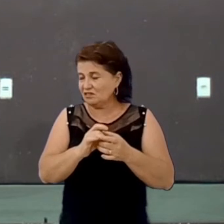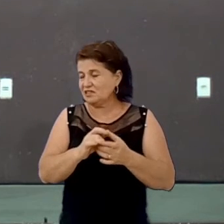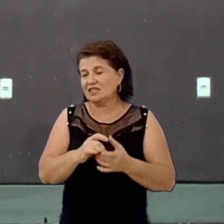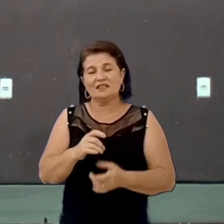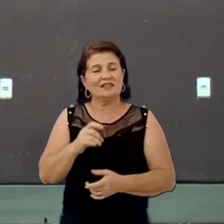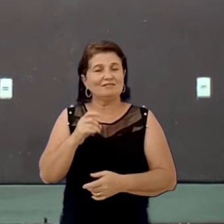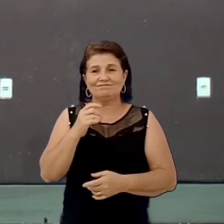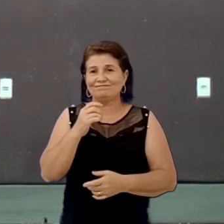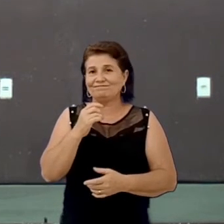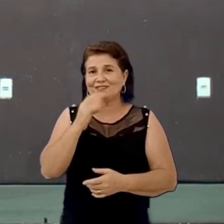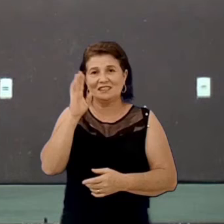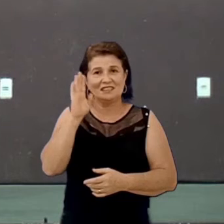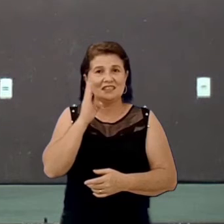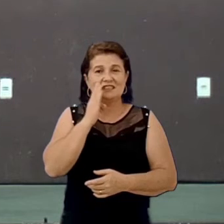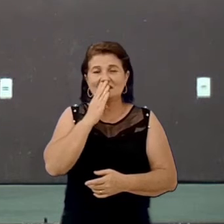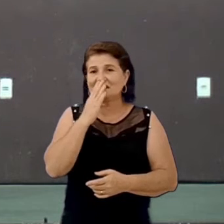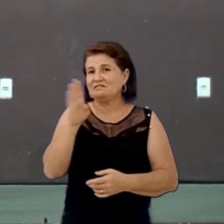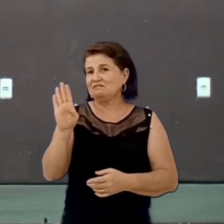seu amor.